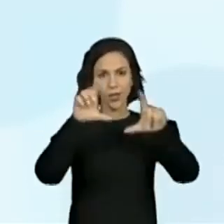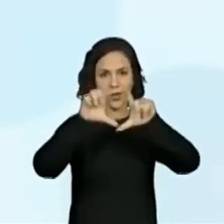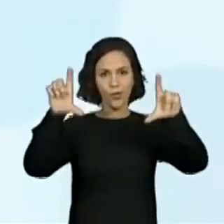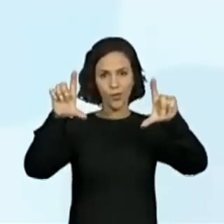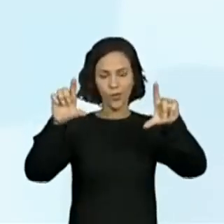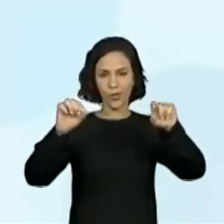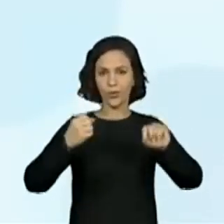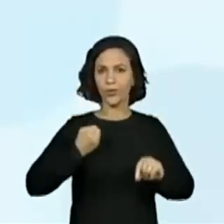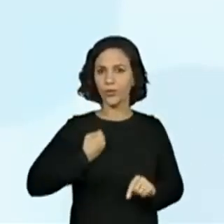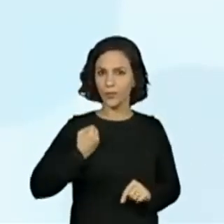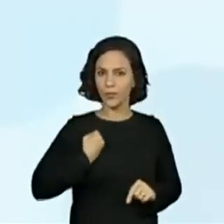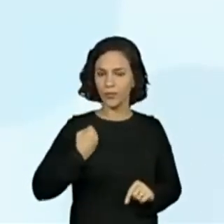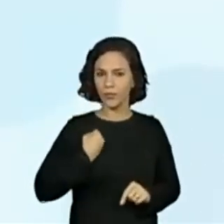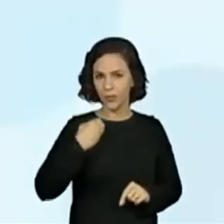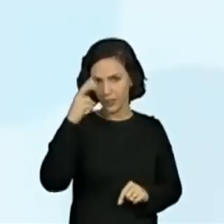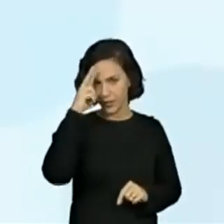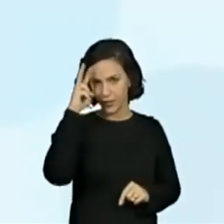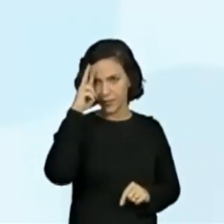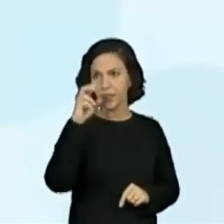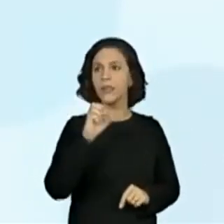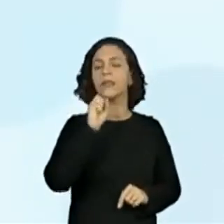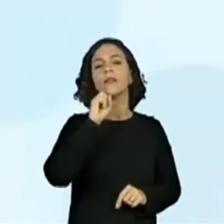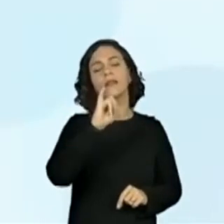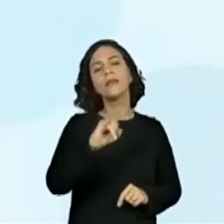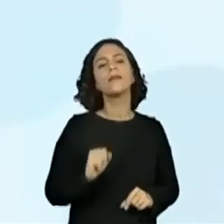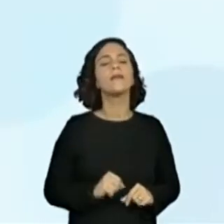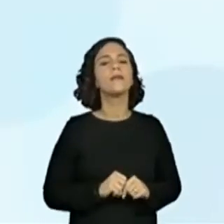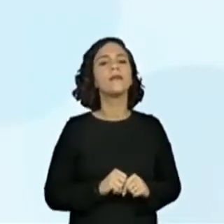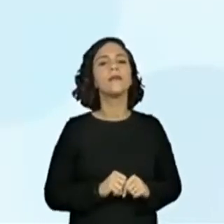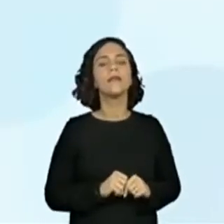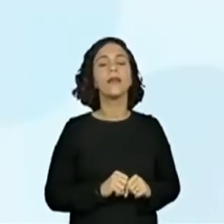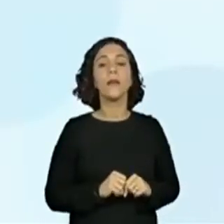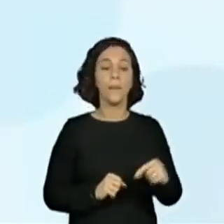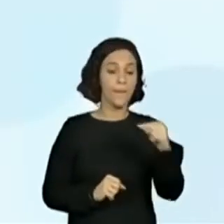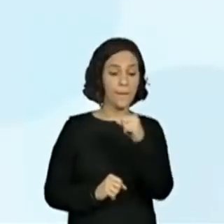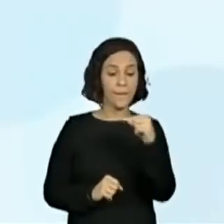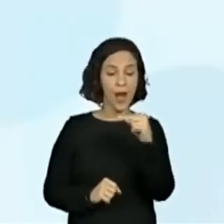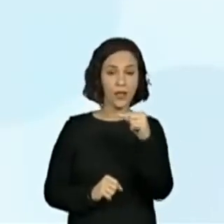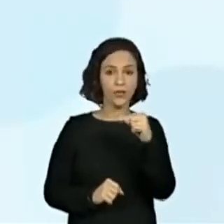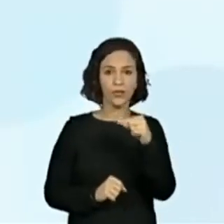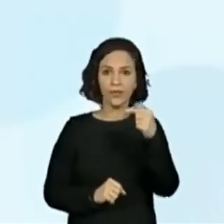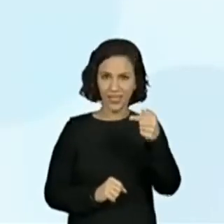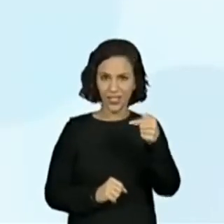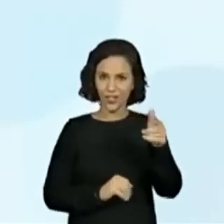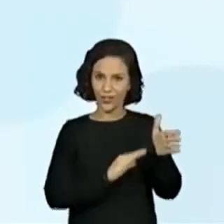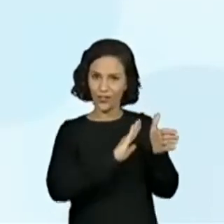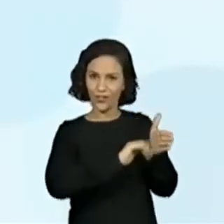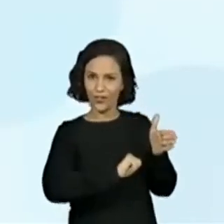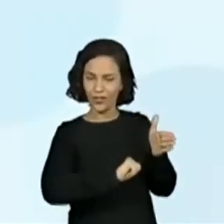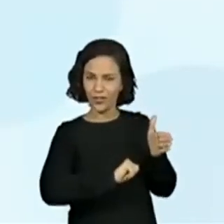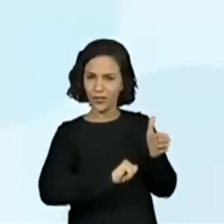fomos? Se eu tirei uma, ou melhor, se eu tirei 7, que é o anterior, quantas eu tirei?